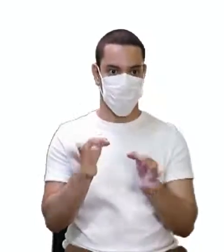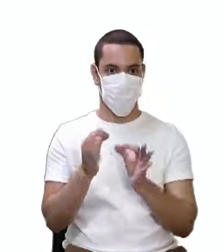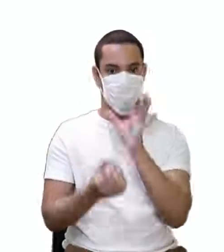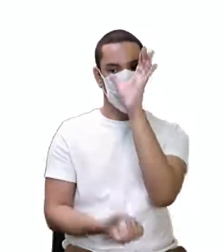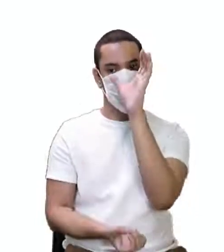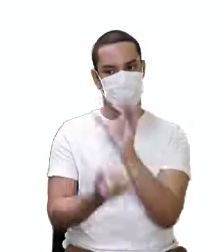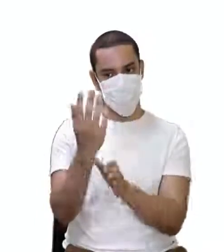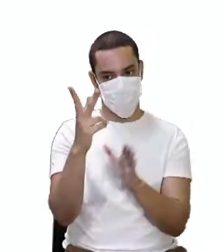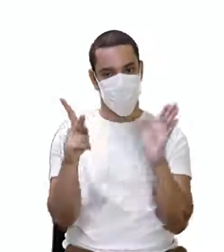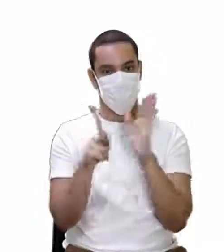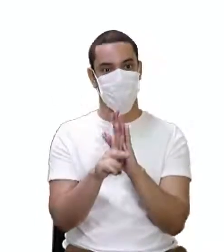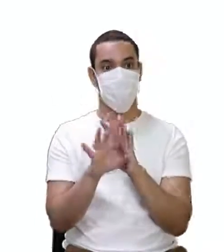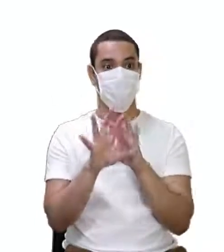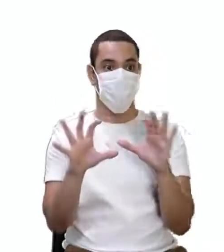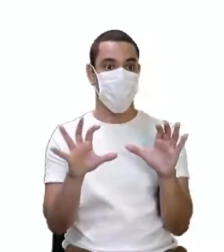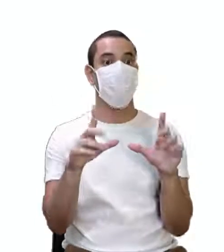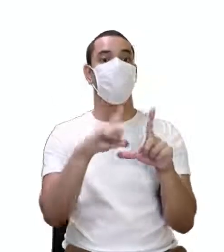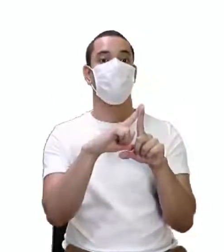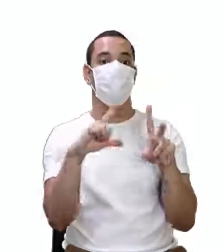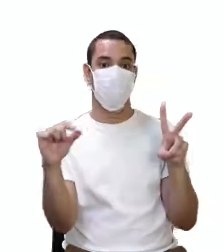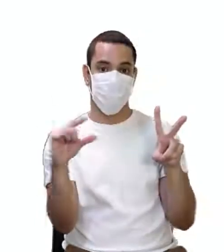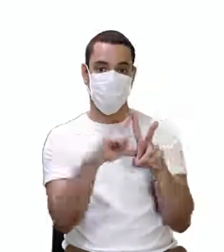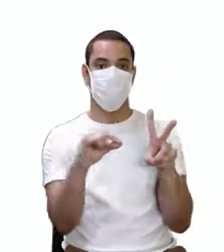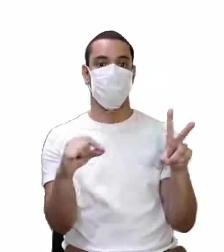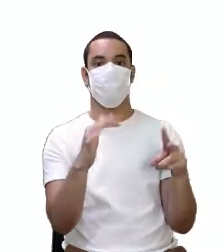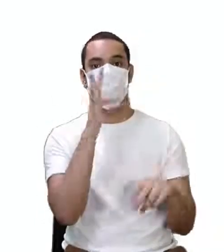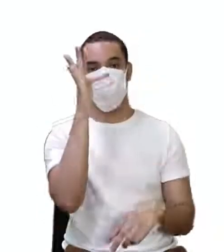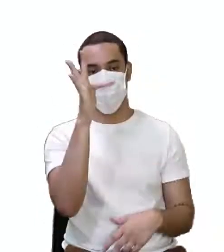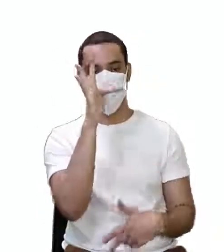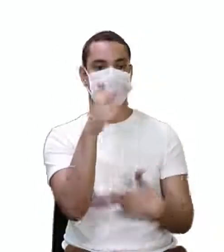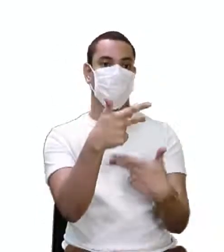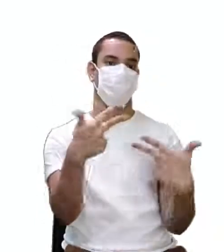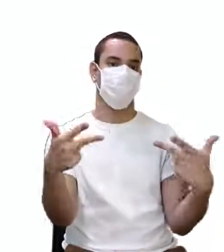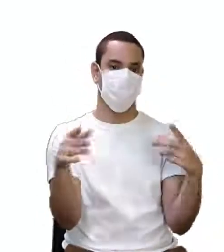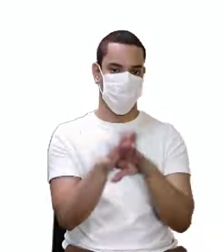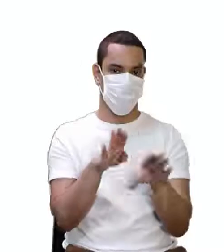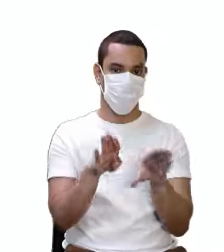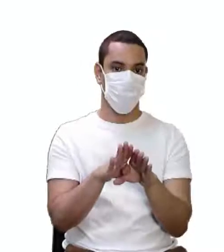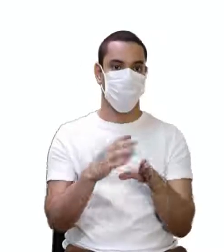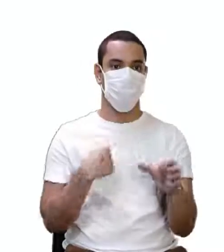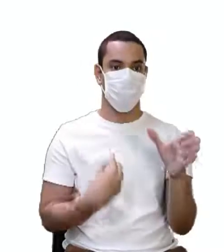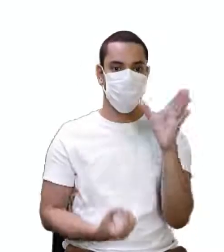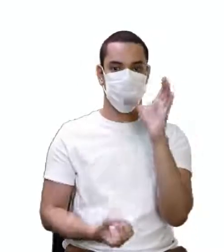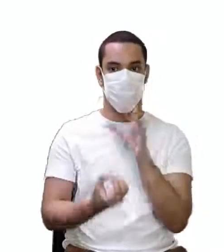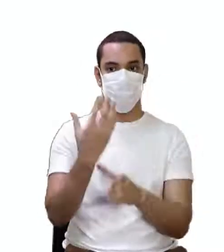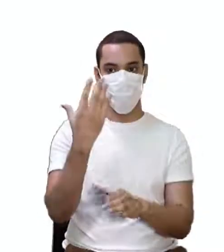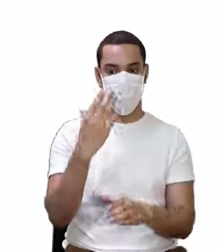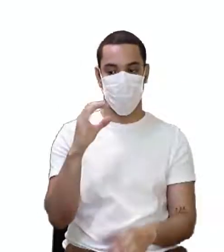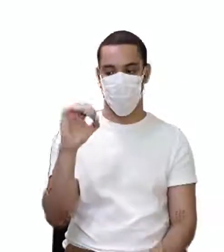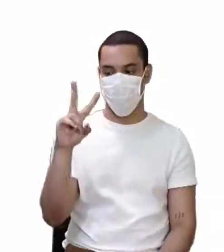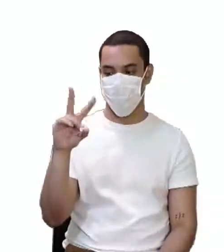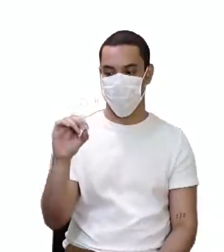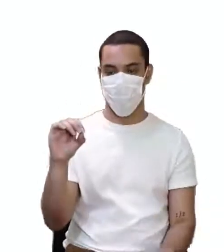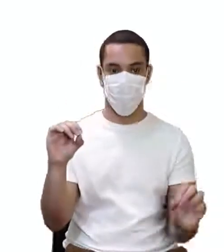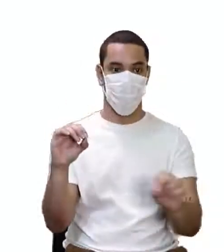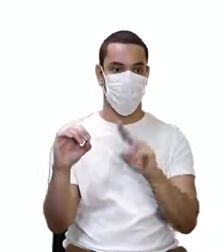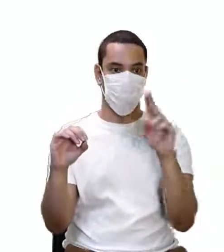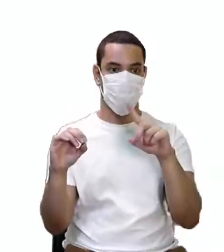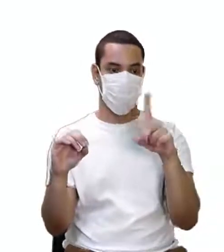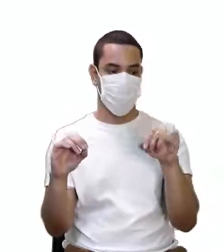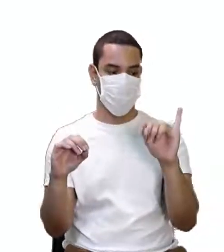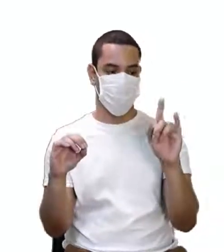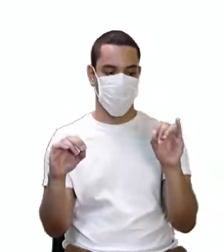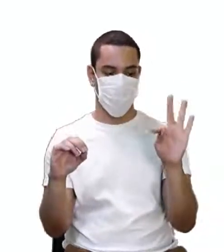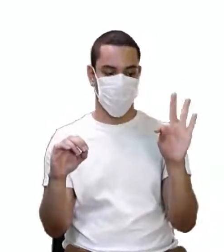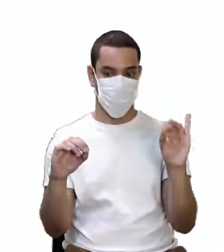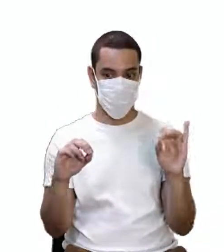oosfera e anterozóide nos vegetais. Então, quando encontra, forma-se a chamada célula ovo ou zigoto.